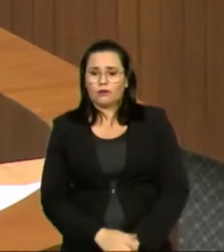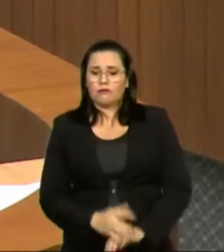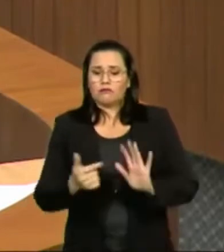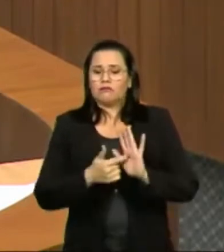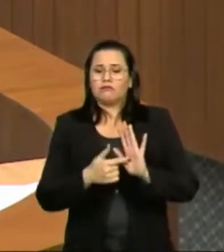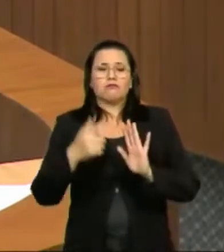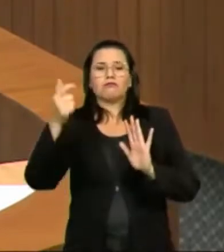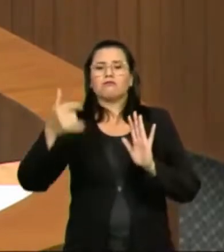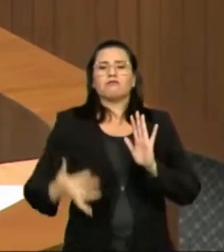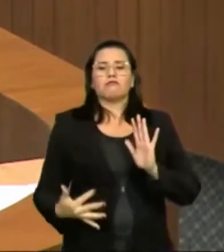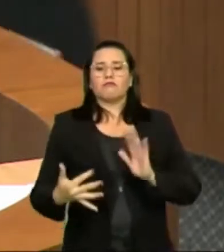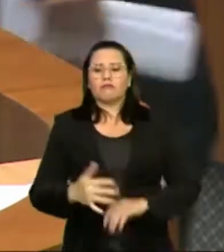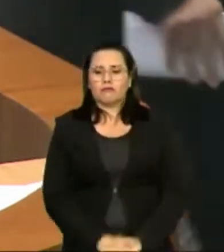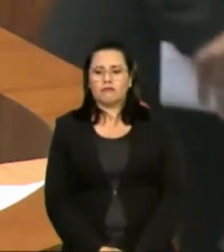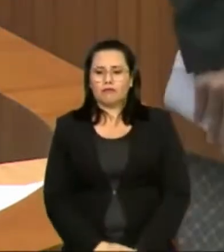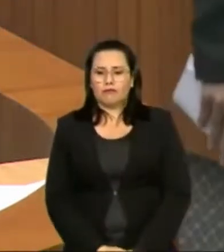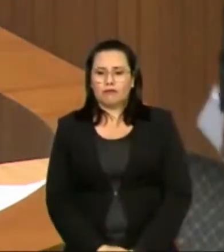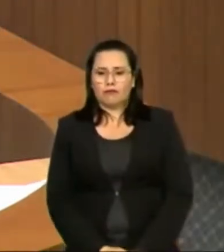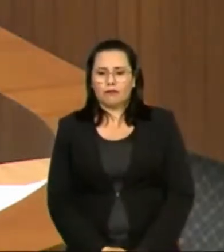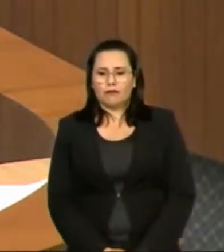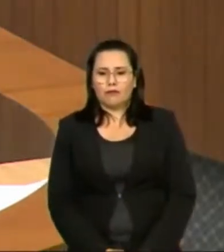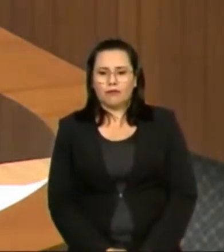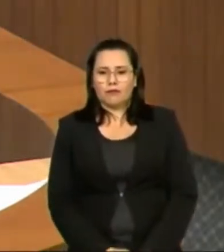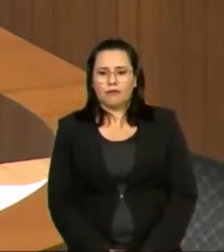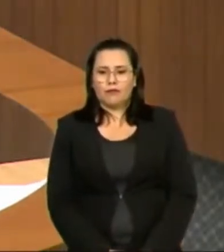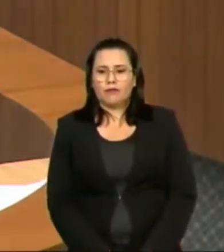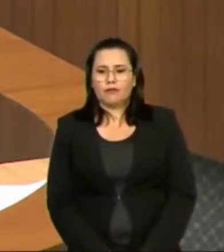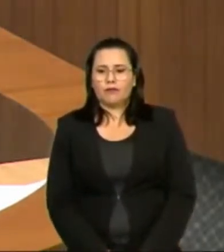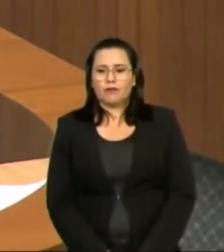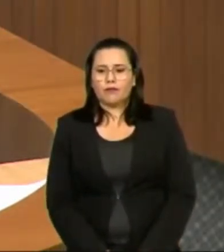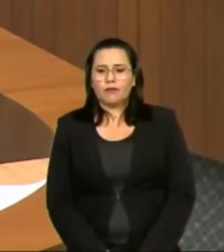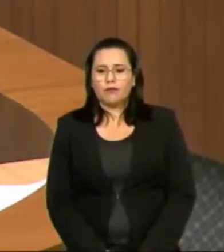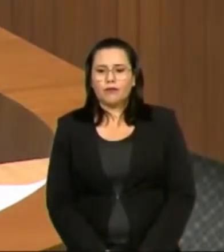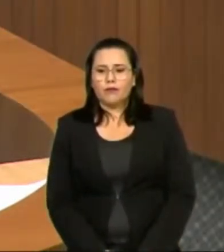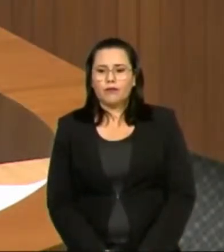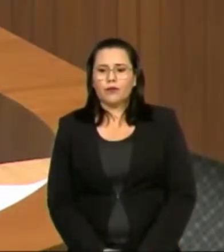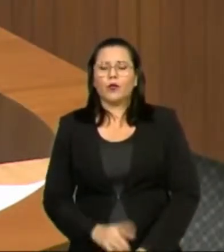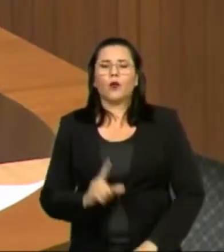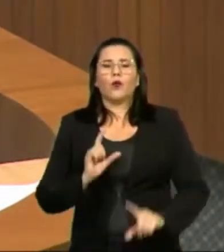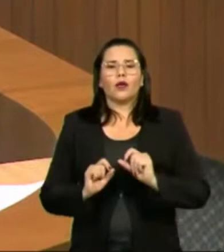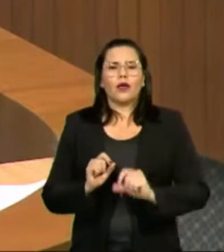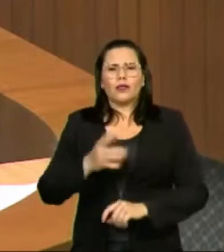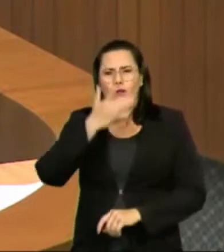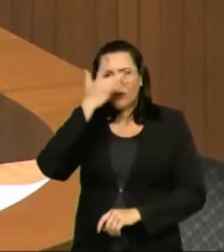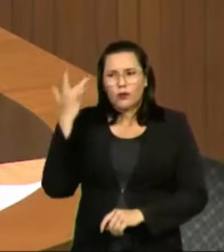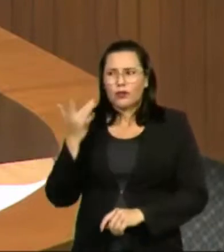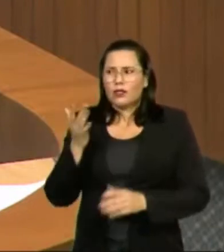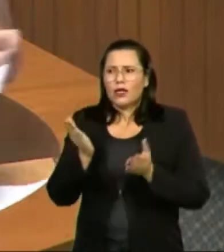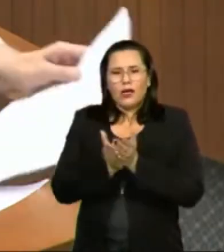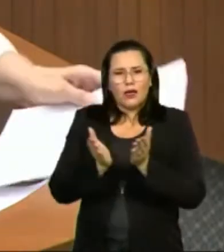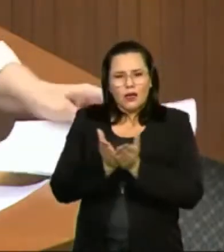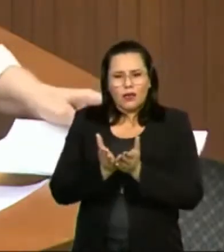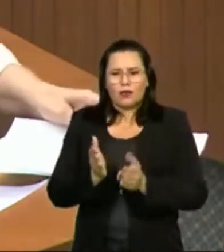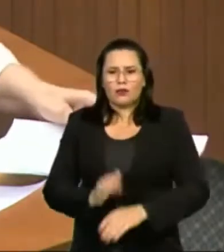simplesmente vai inviabilizar os evangélicos cristãos